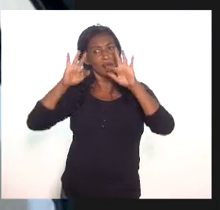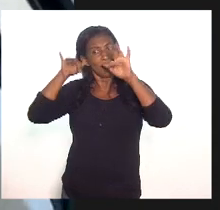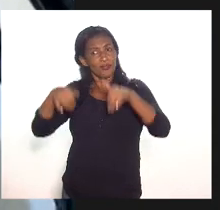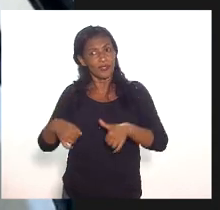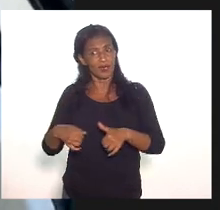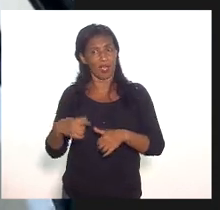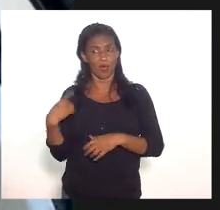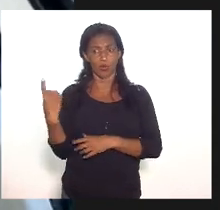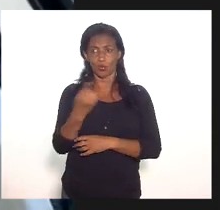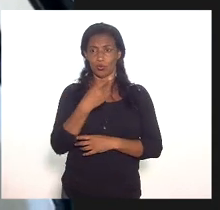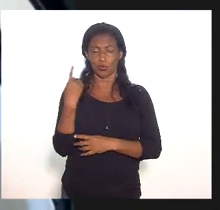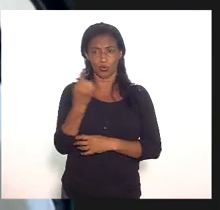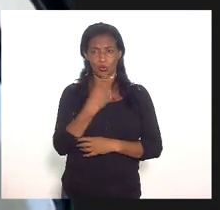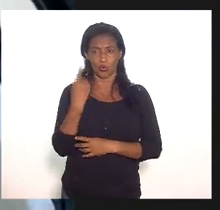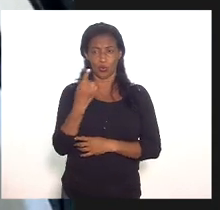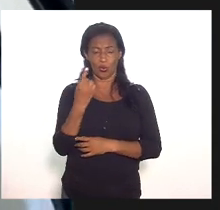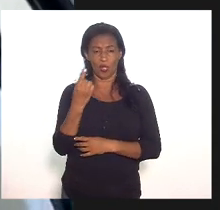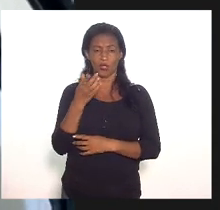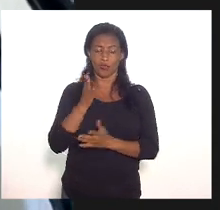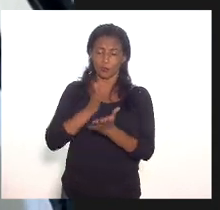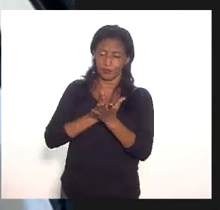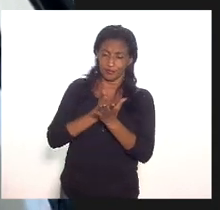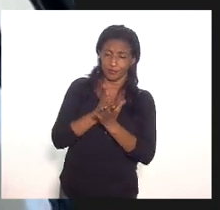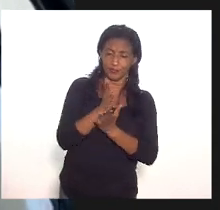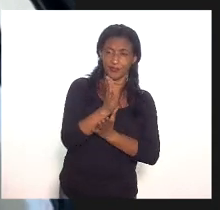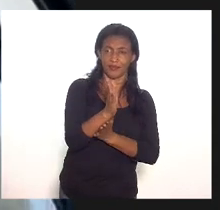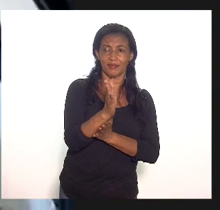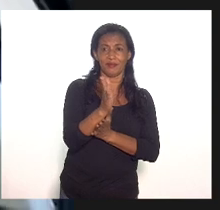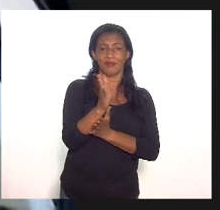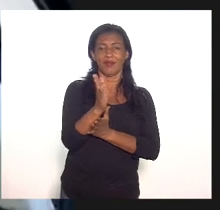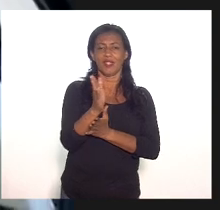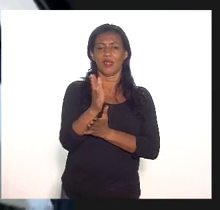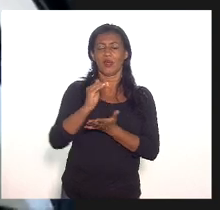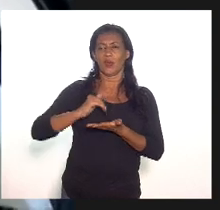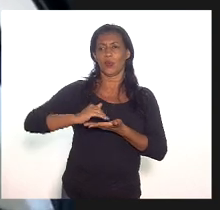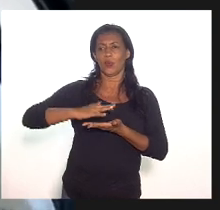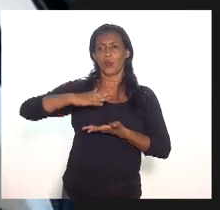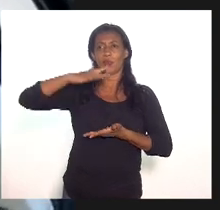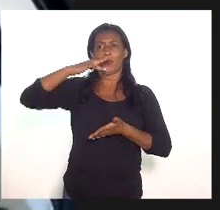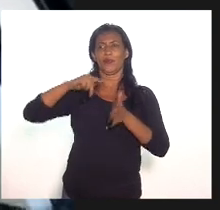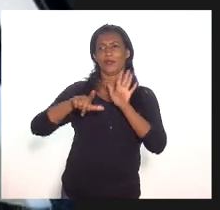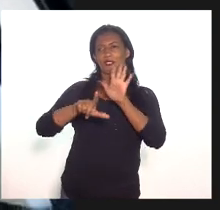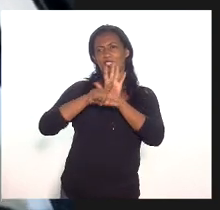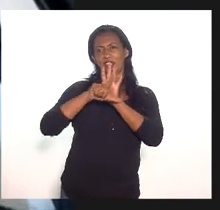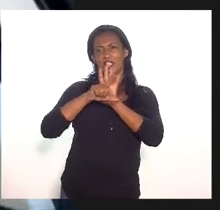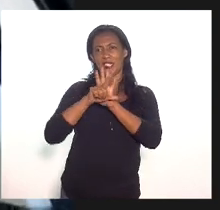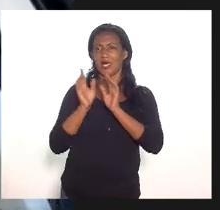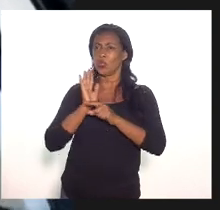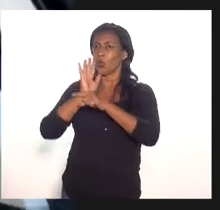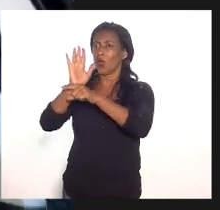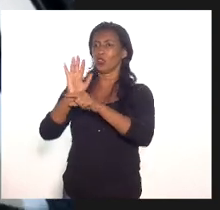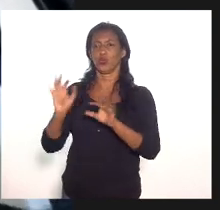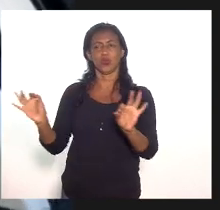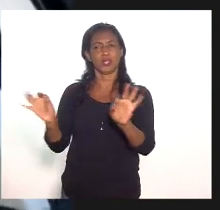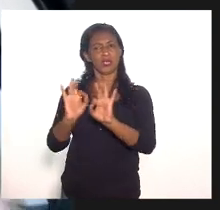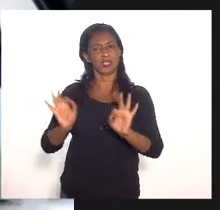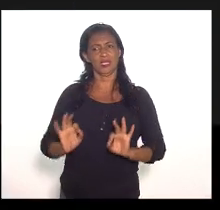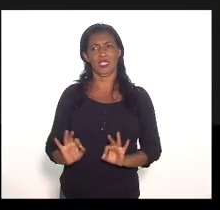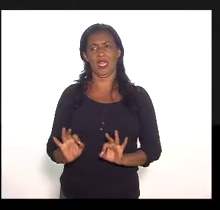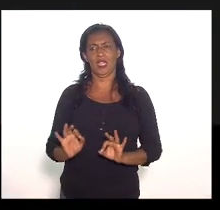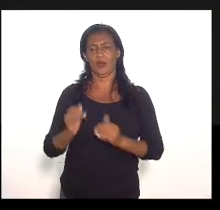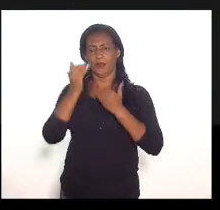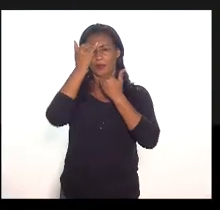gente vai seguir tendo, como o próprio deputado Mink, uma tonelada de leis inúteis que não melhoram a vida de ninguém. Obrigado,